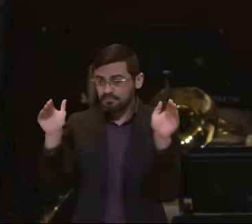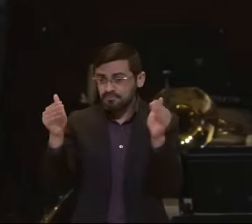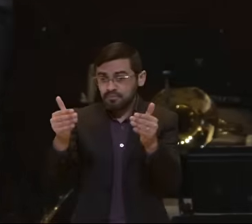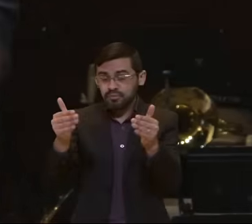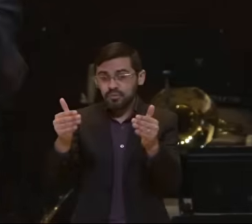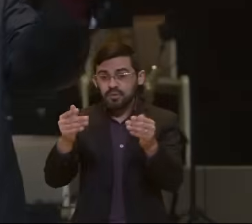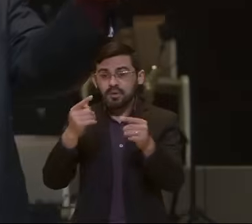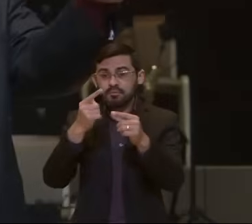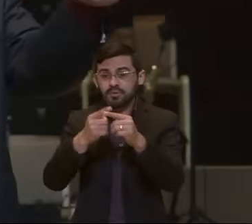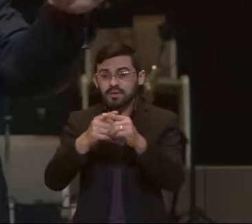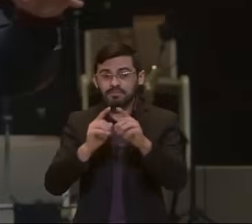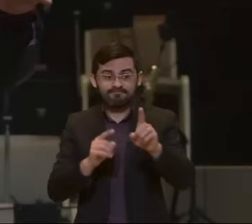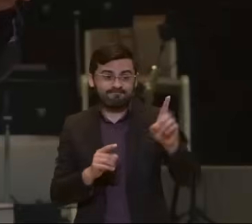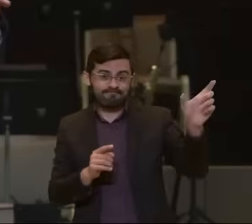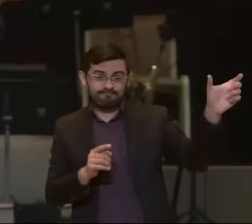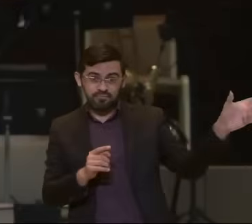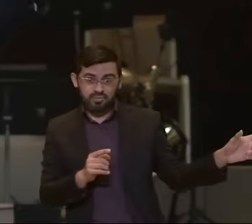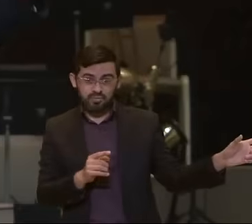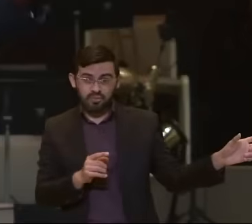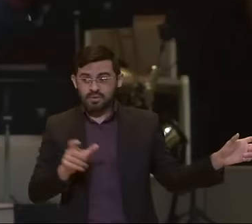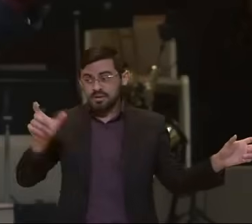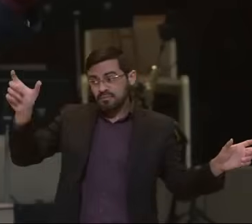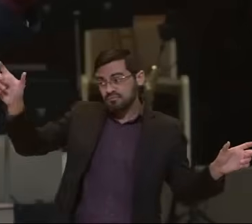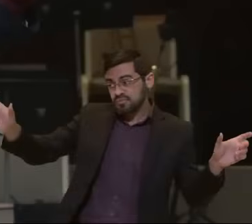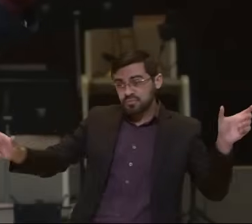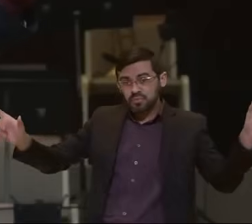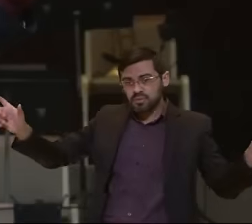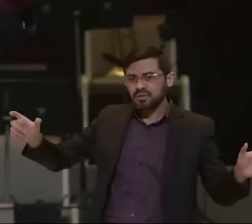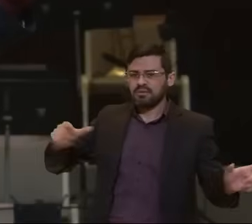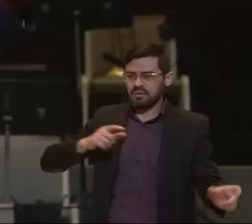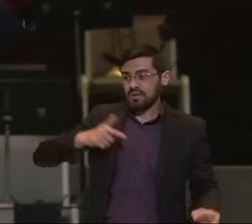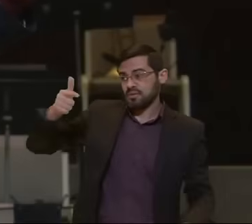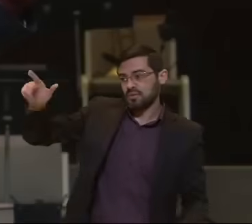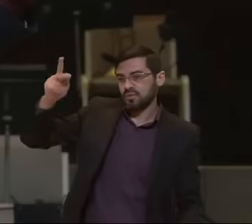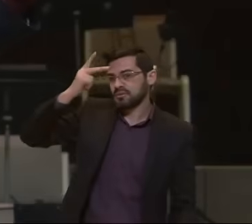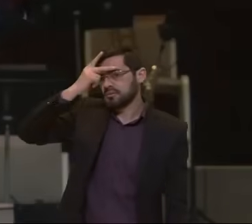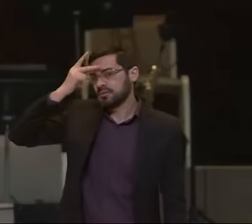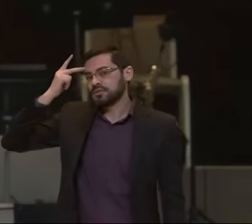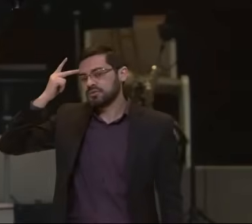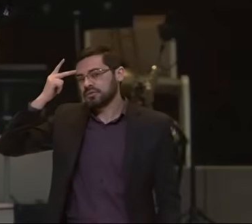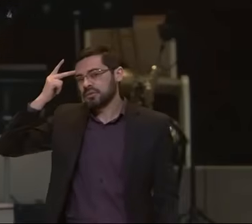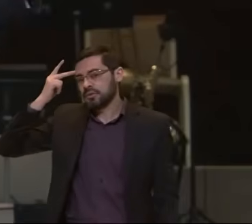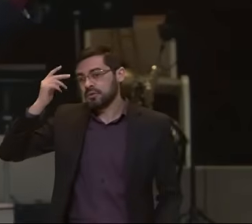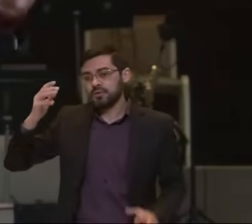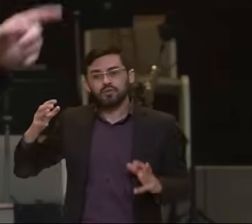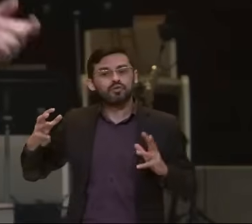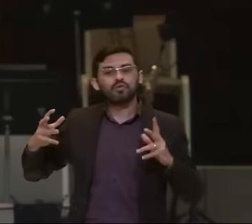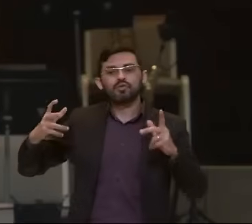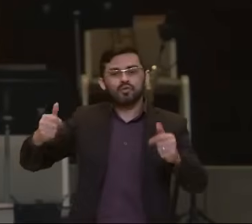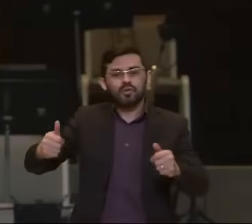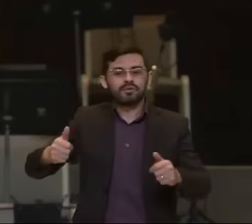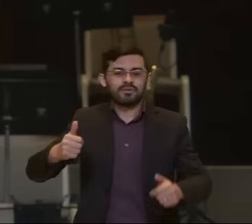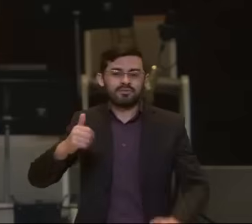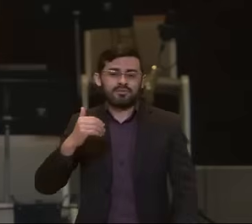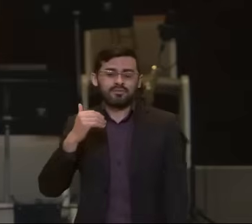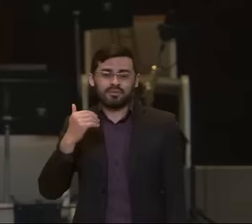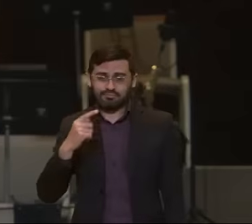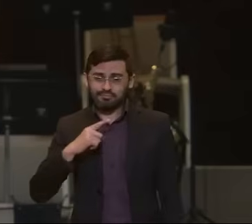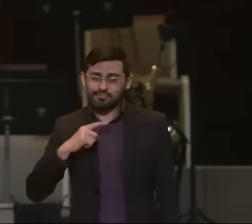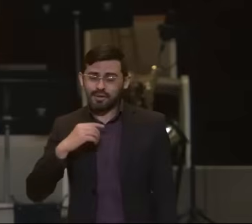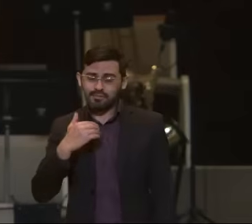Porque do lado de você, ainda que existam outras pessoas, todas elas são falhas, inclusive